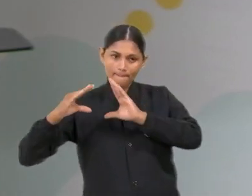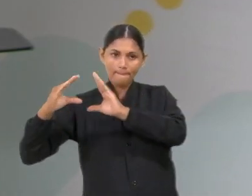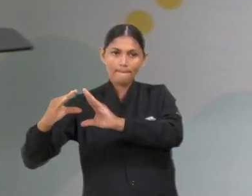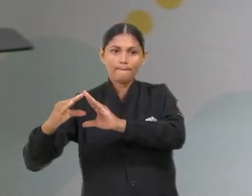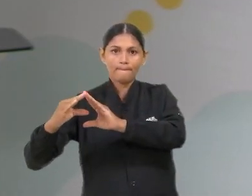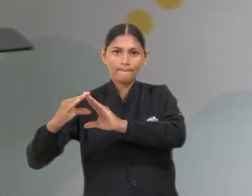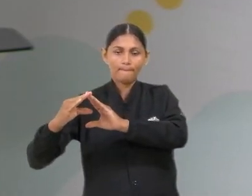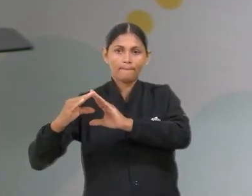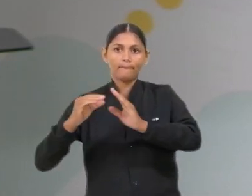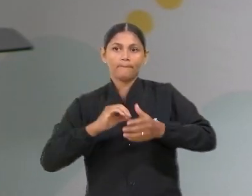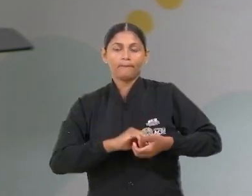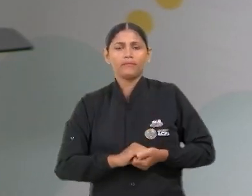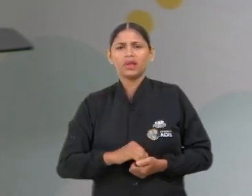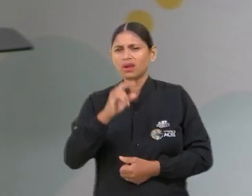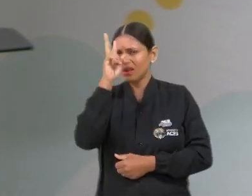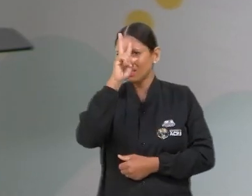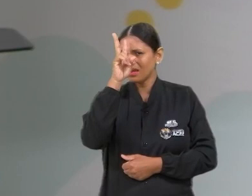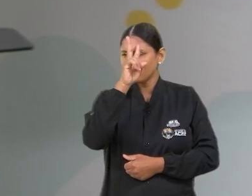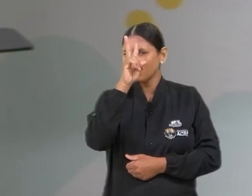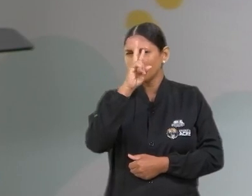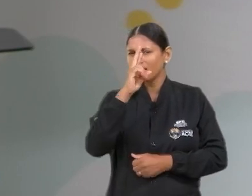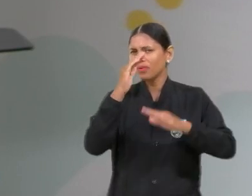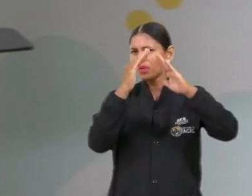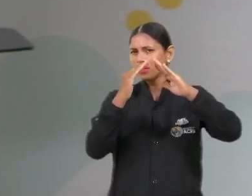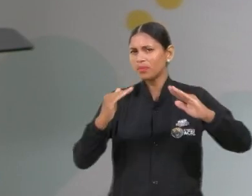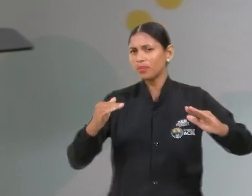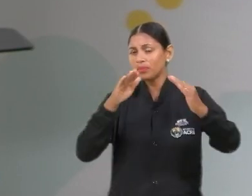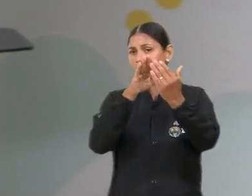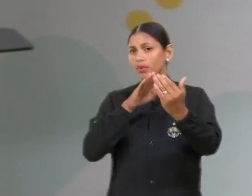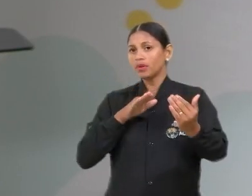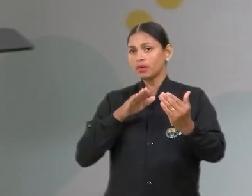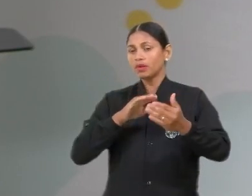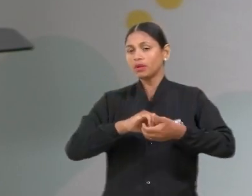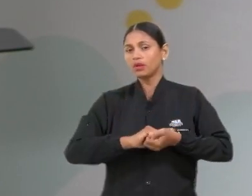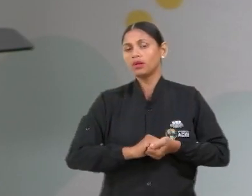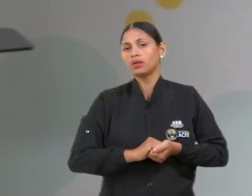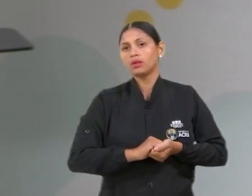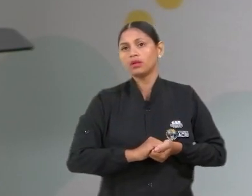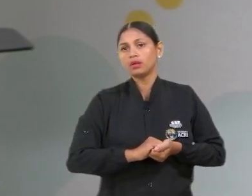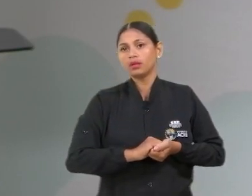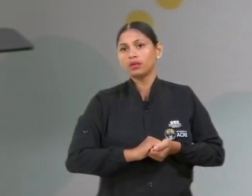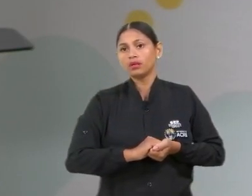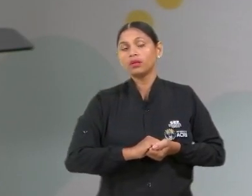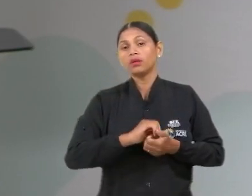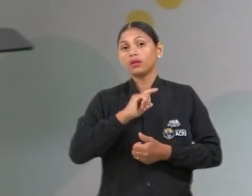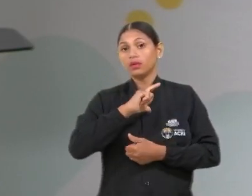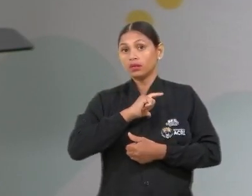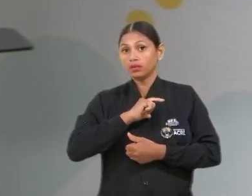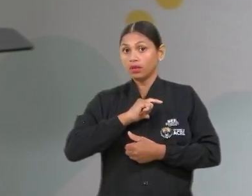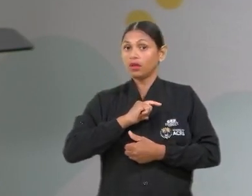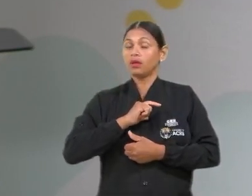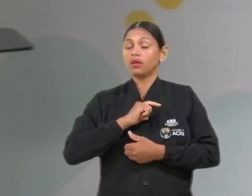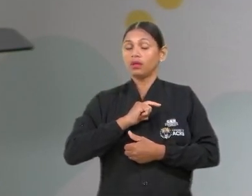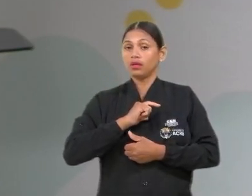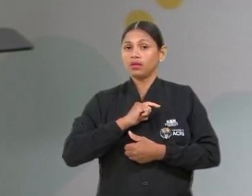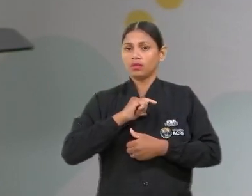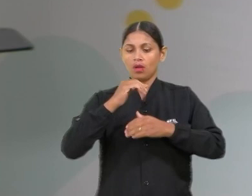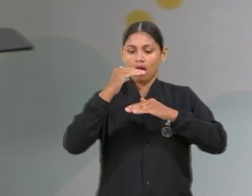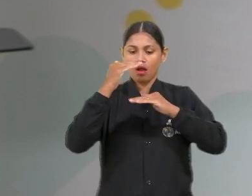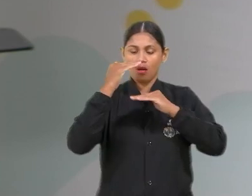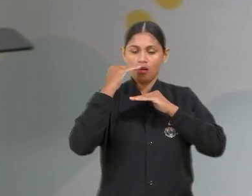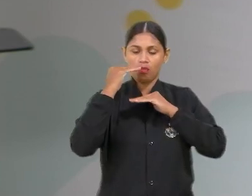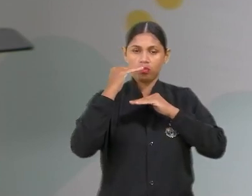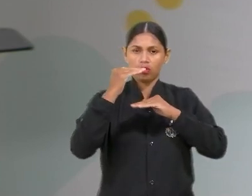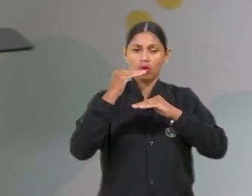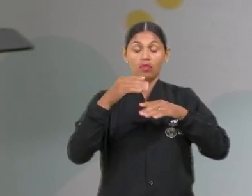pirâmide, lembra da pirâmide lá de Kelps, né? Imagina aí. Então você tem o quê? Uma pirâmide. Imagina uma pirâmide de base quadrada, que é a que a